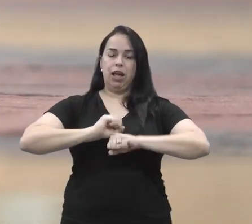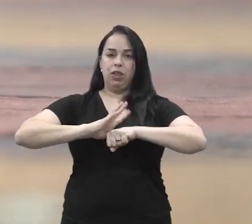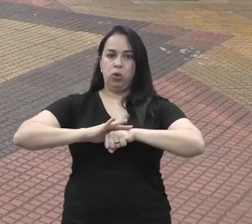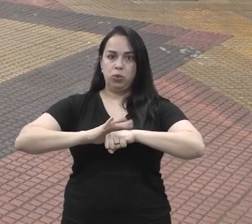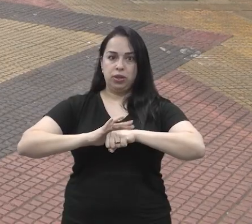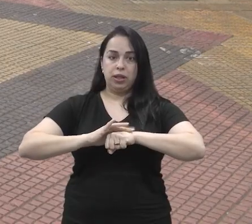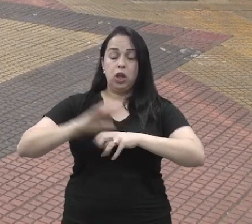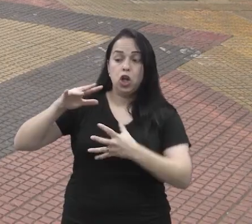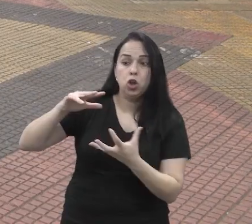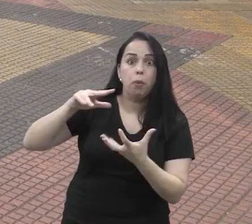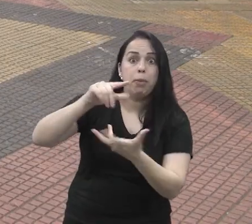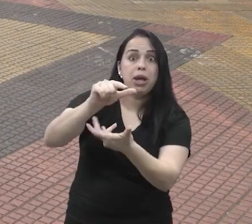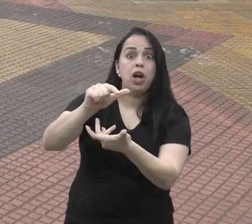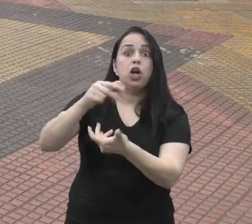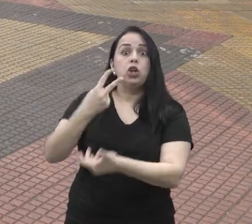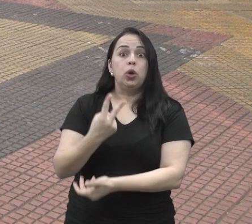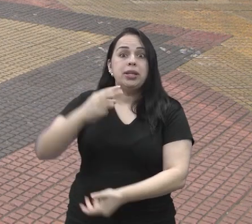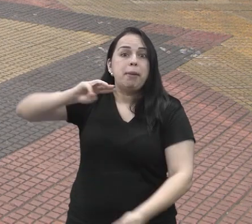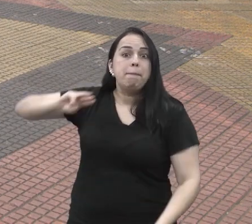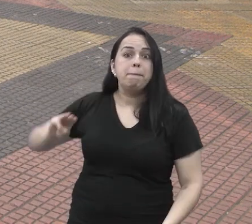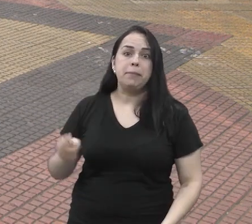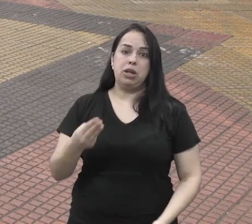Brasil. No mundo, mais de